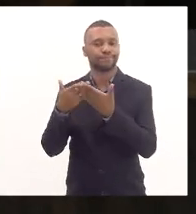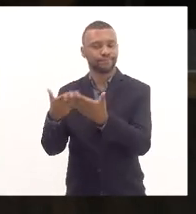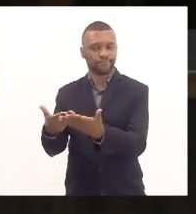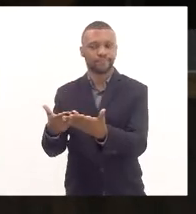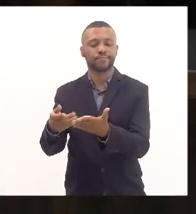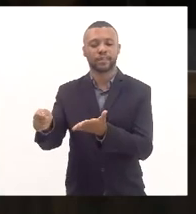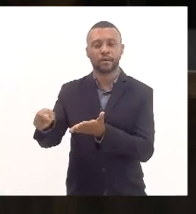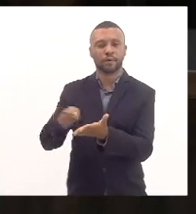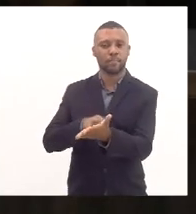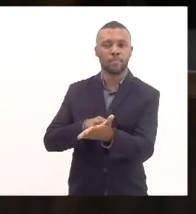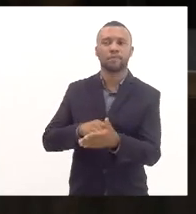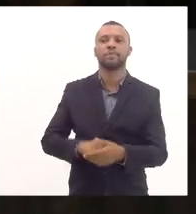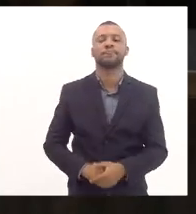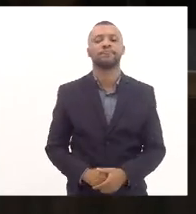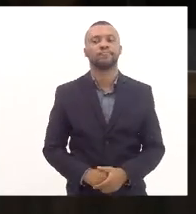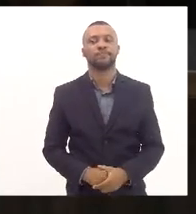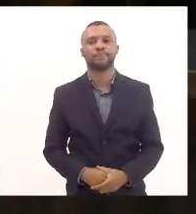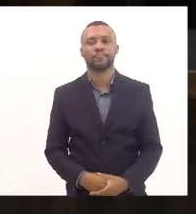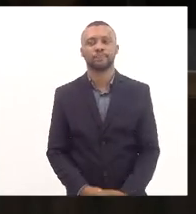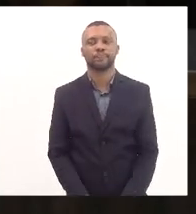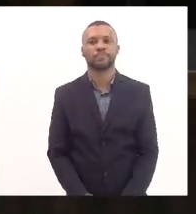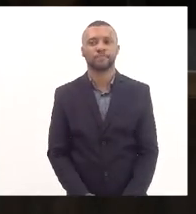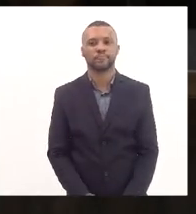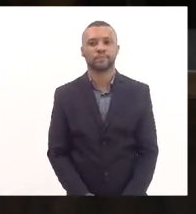aprovado vai a